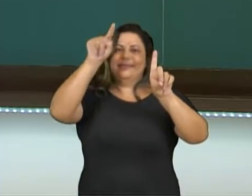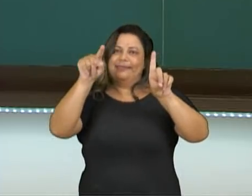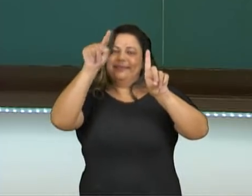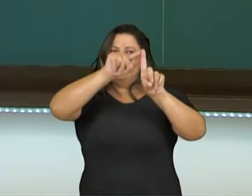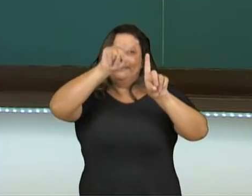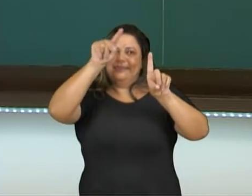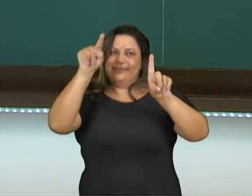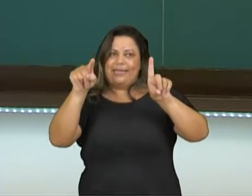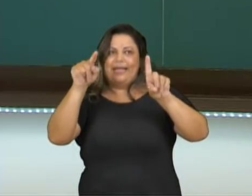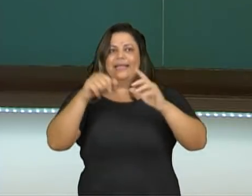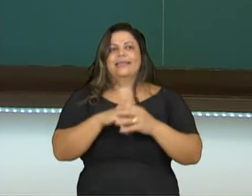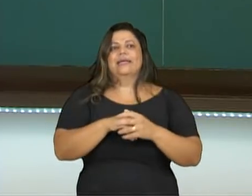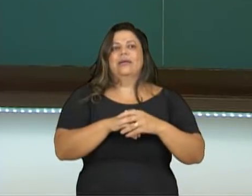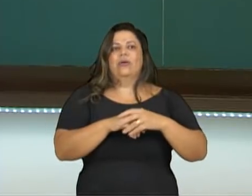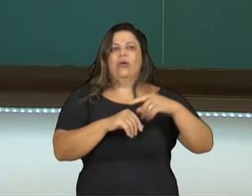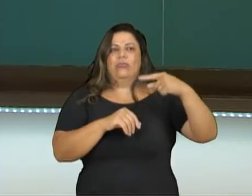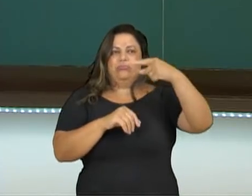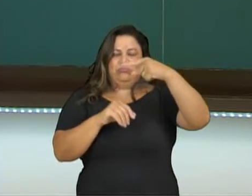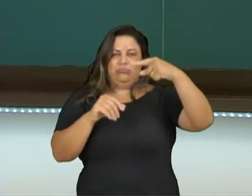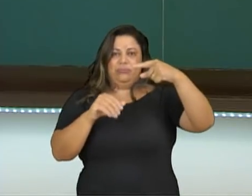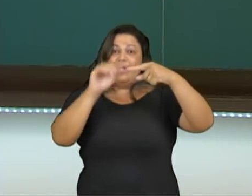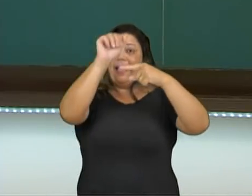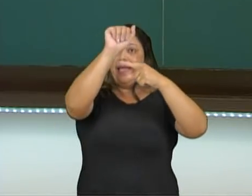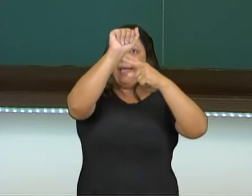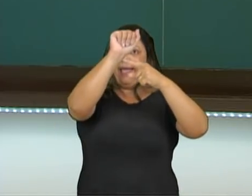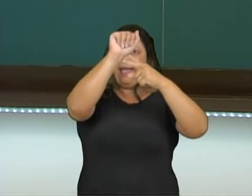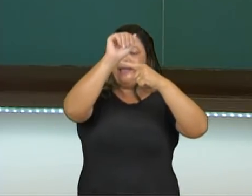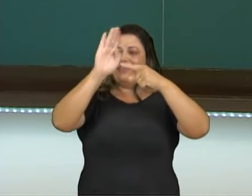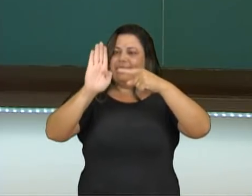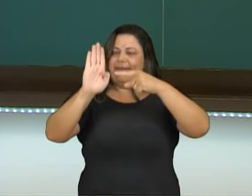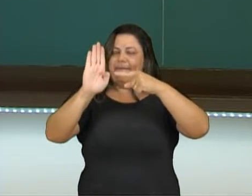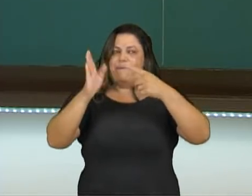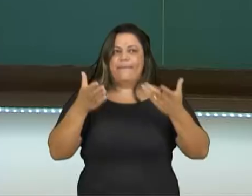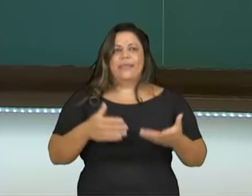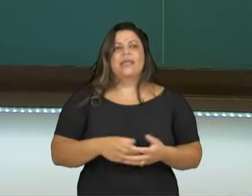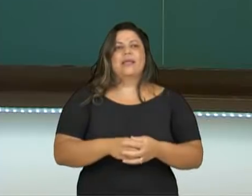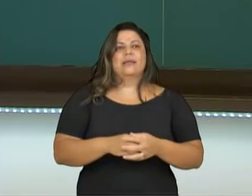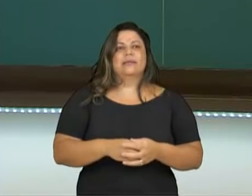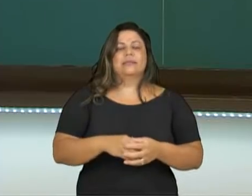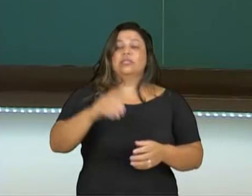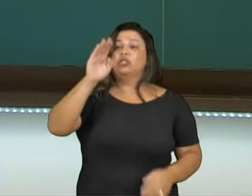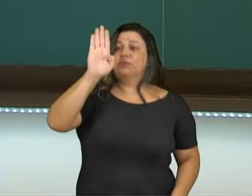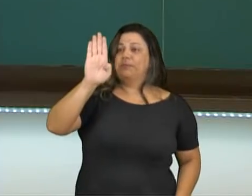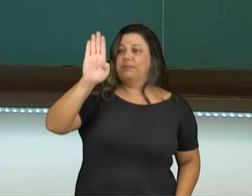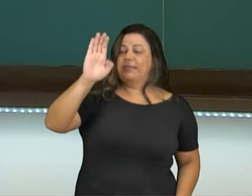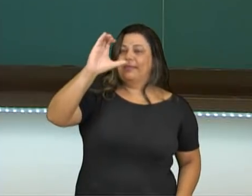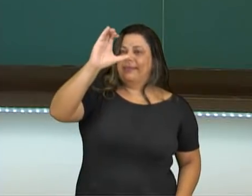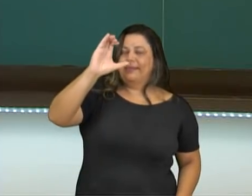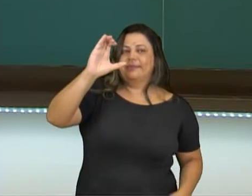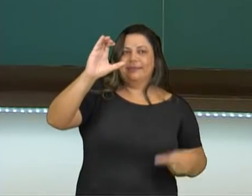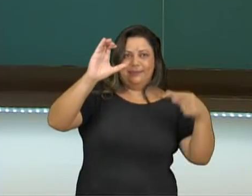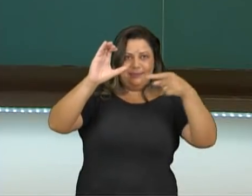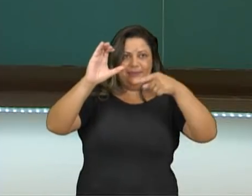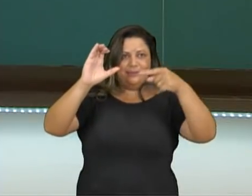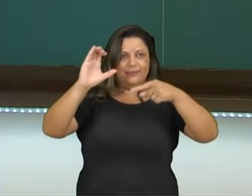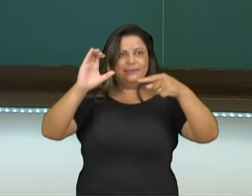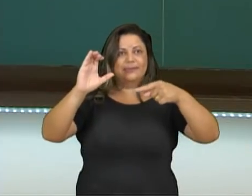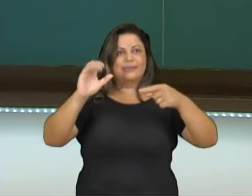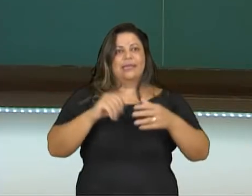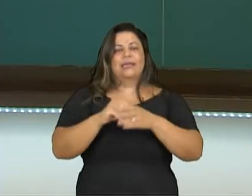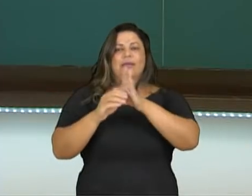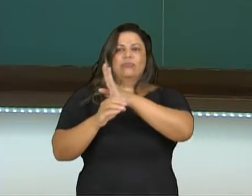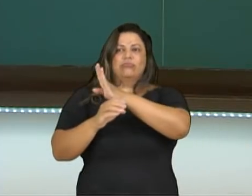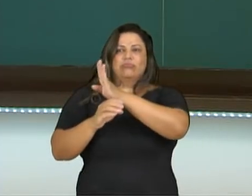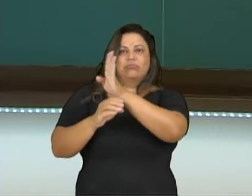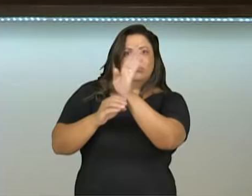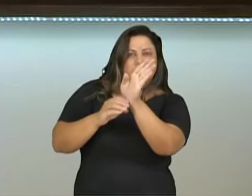vou fazendo aqui, ó, de A até B, 30 graus, de B até C, mais 30, 60, até chegar